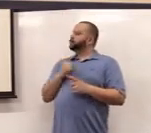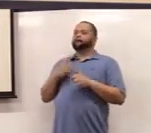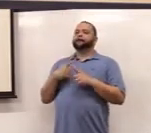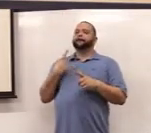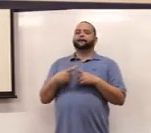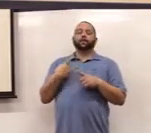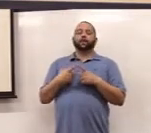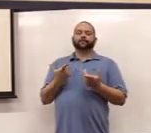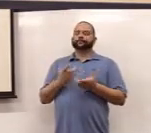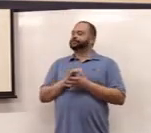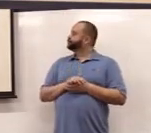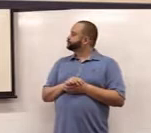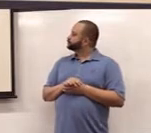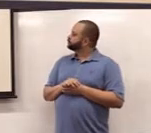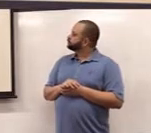Por quê?